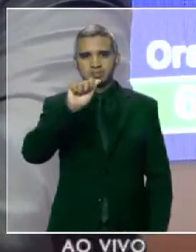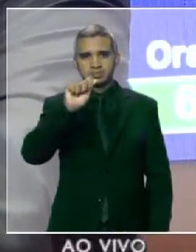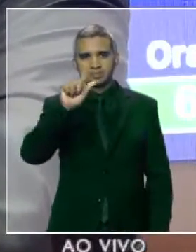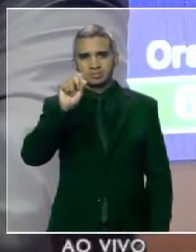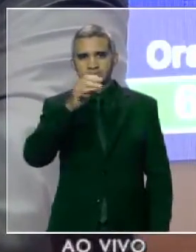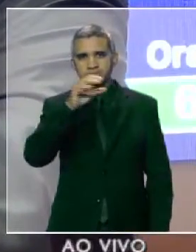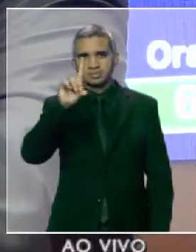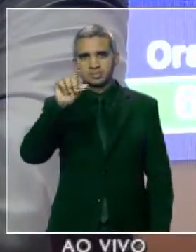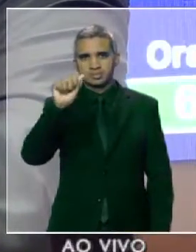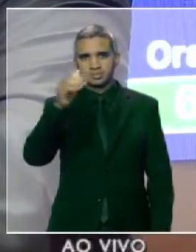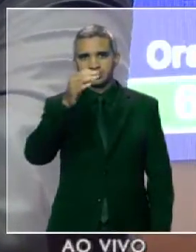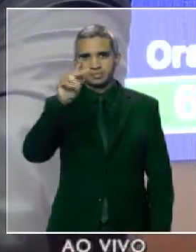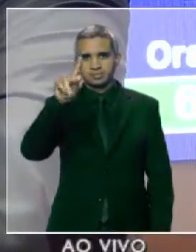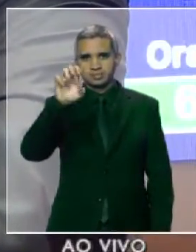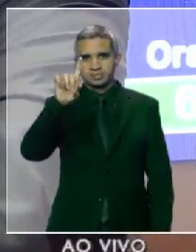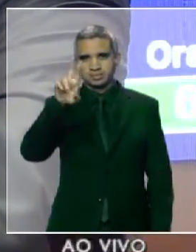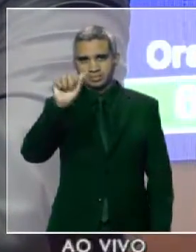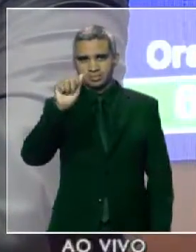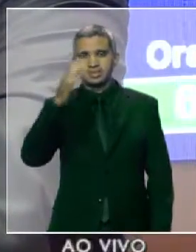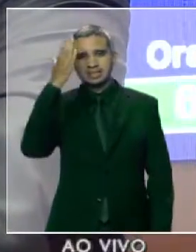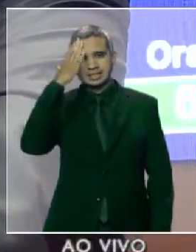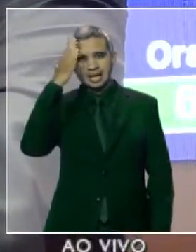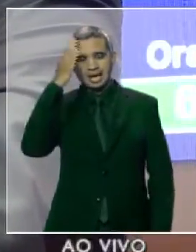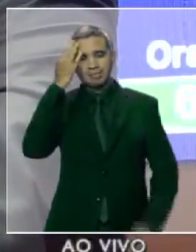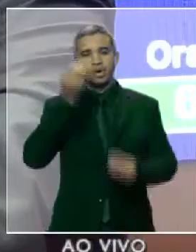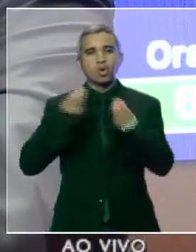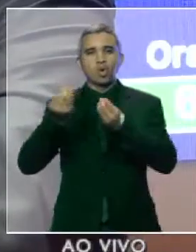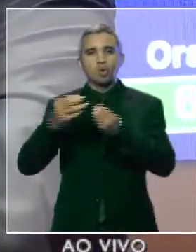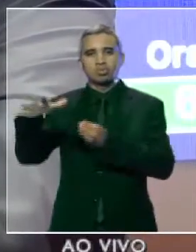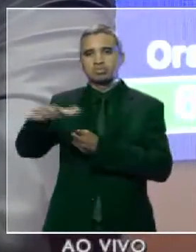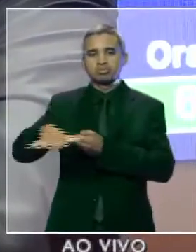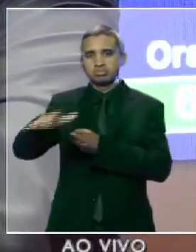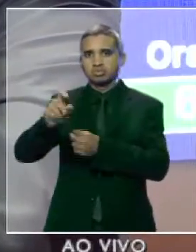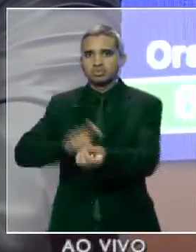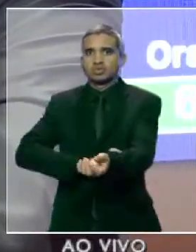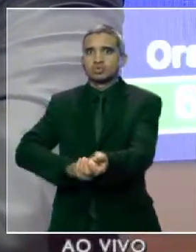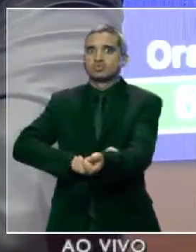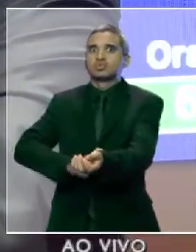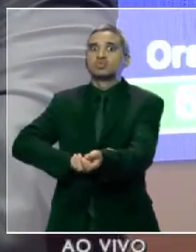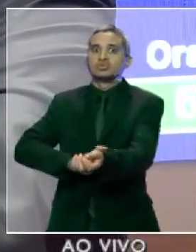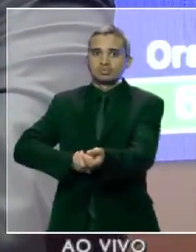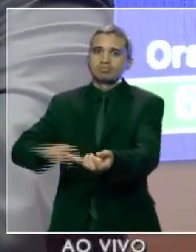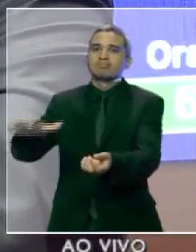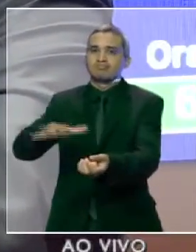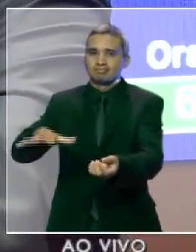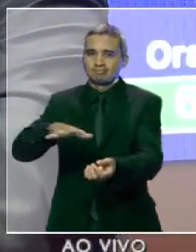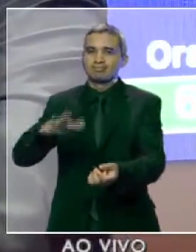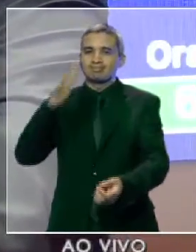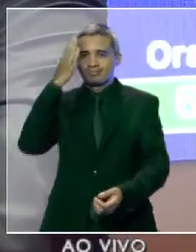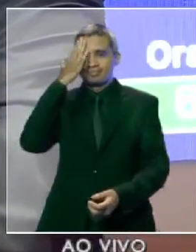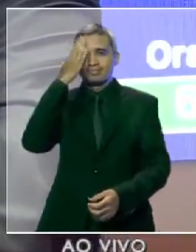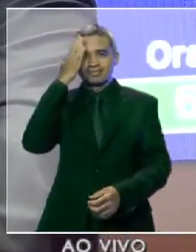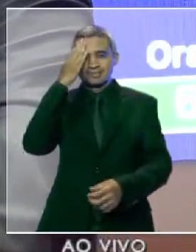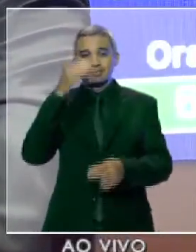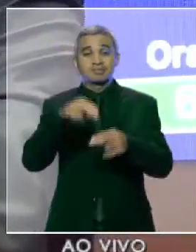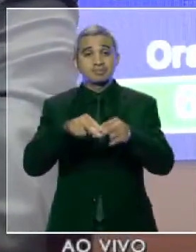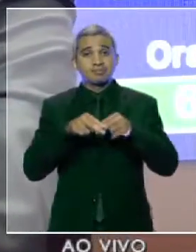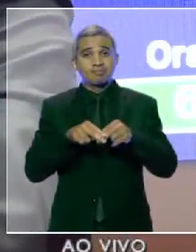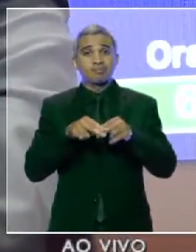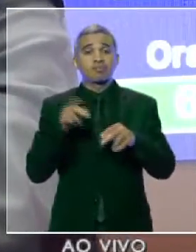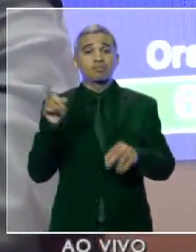ânimos. E no pronunciamento que a prefeita fez na carreta da